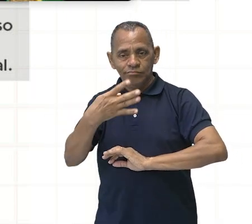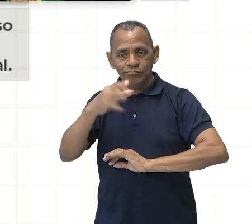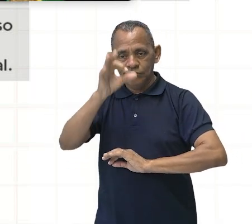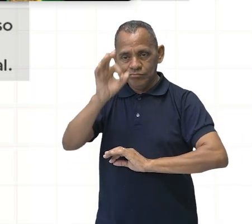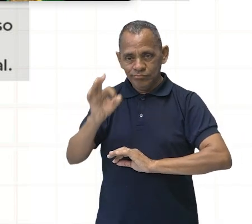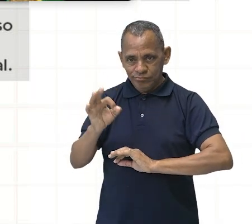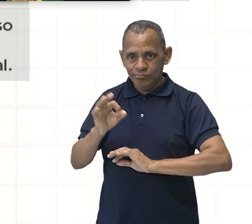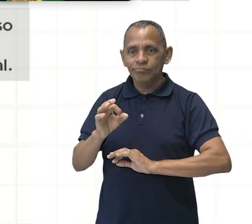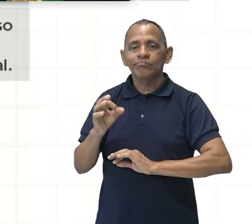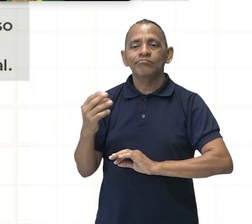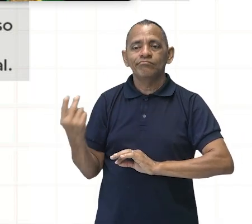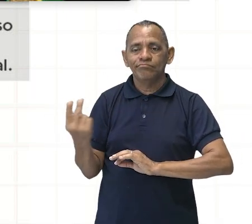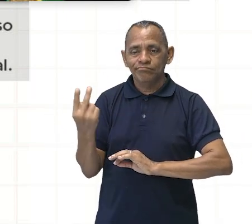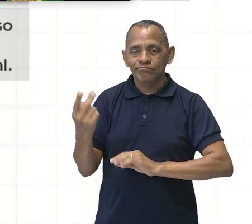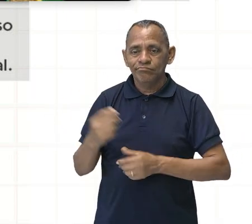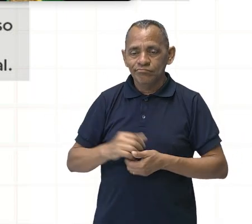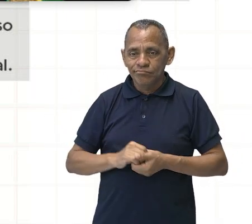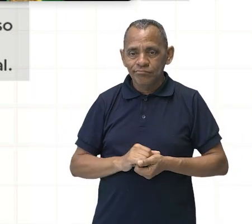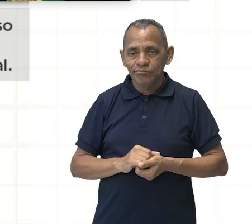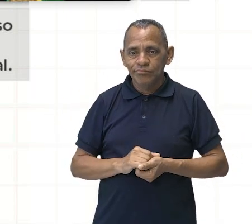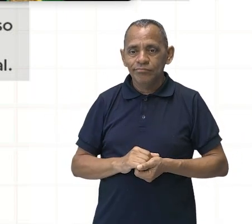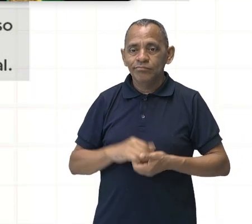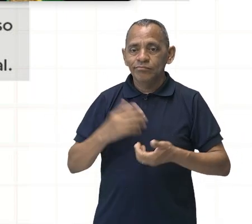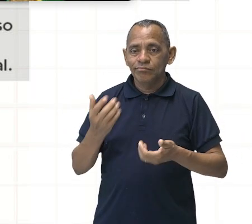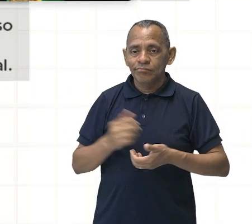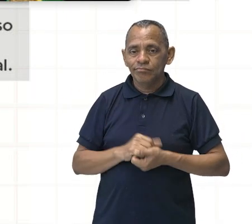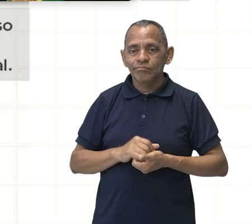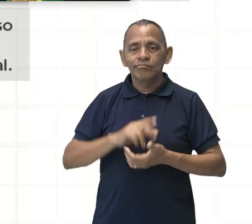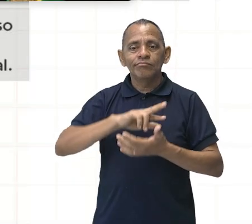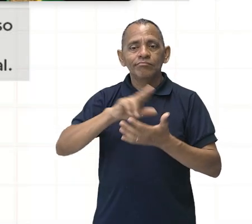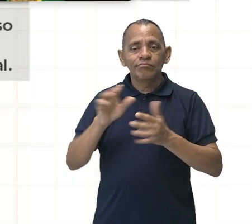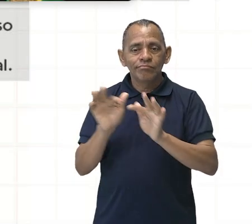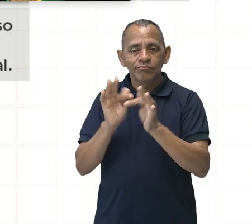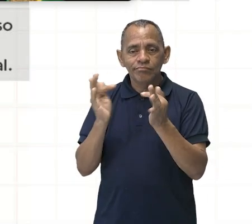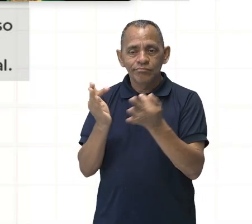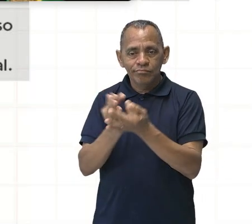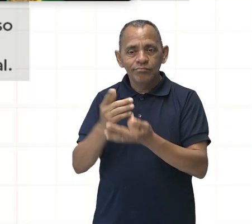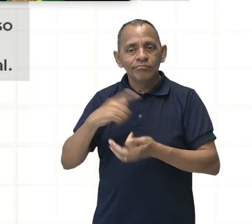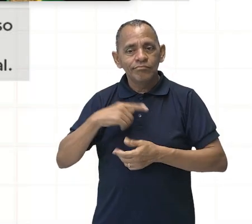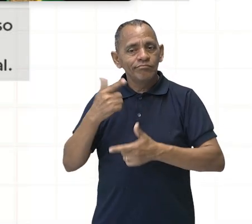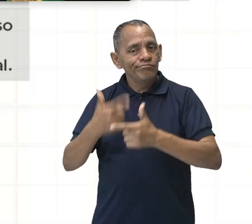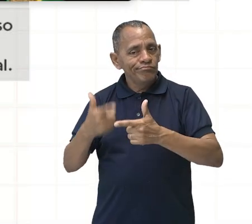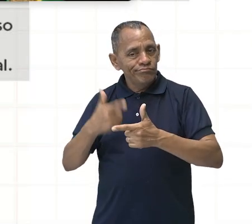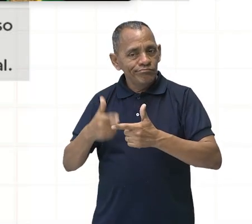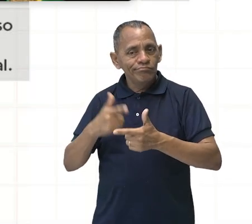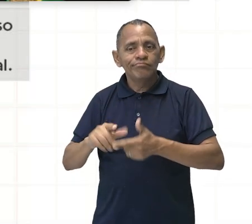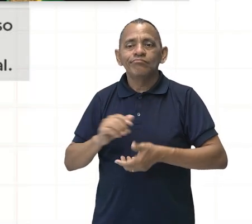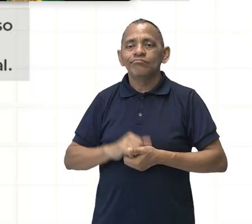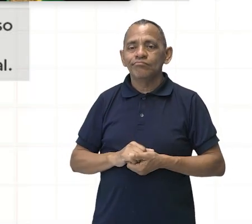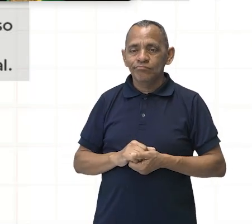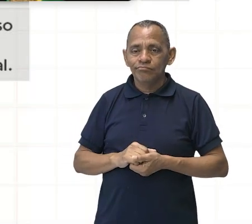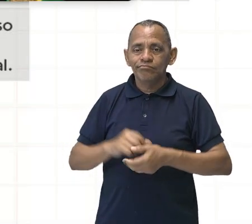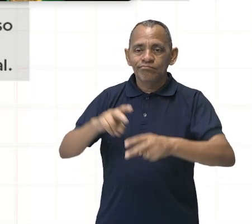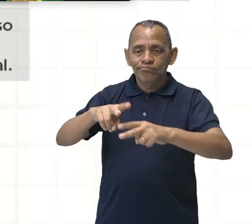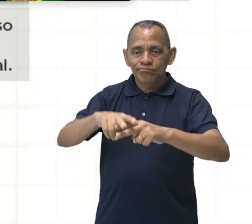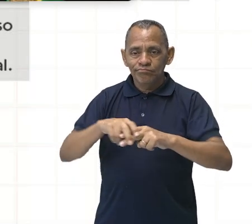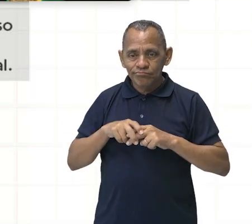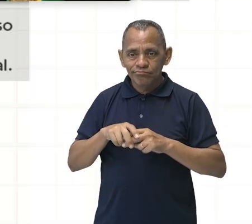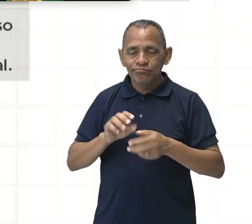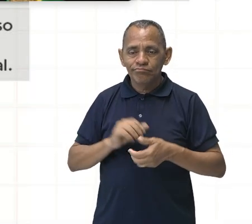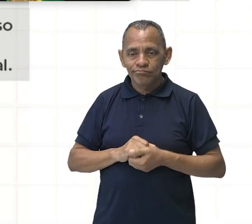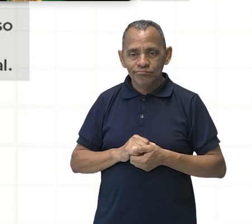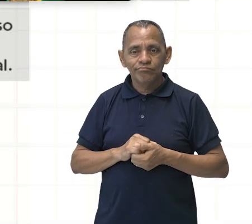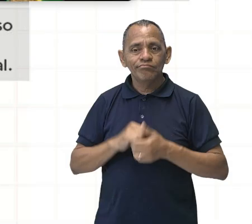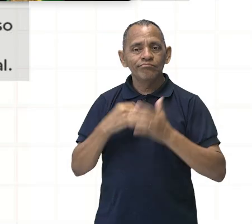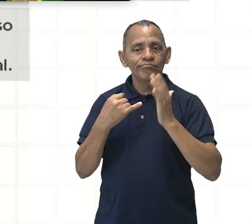84% do seu valor. Então, muitas famílias passaram por problemas seríssimos por conta dessa